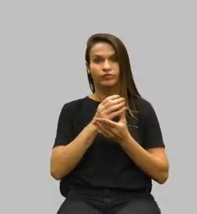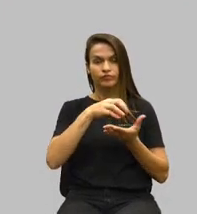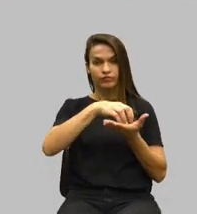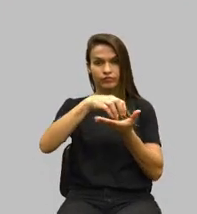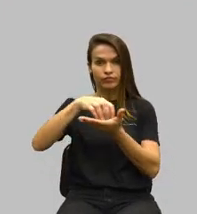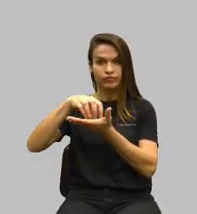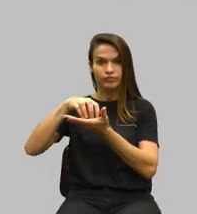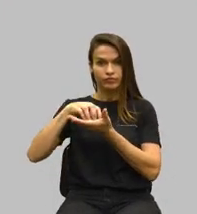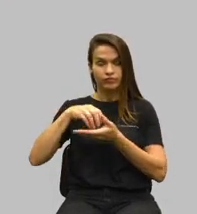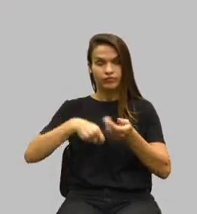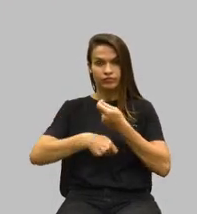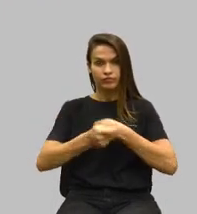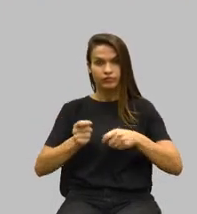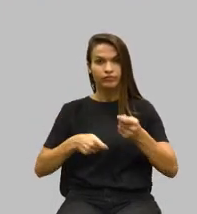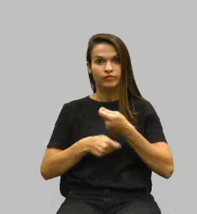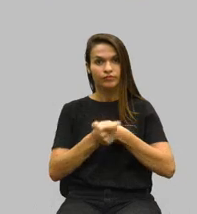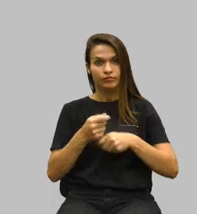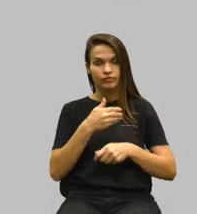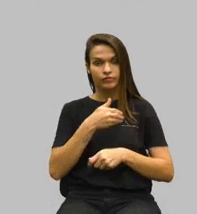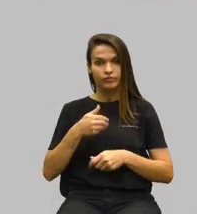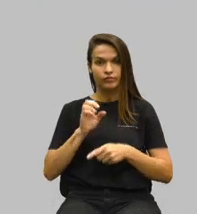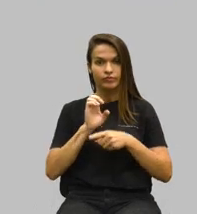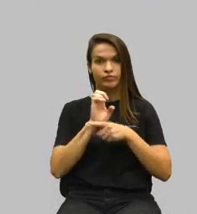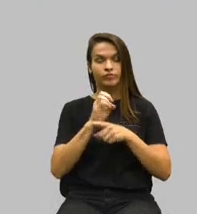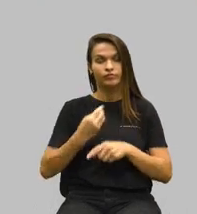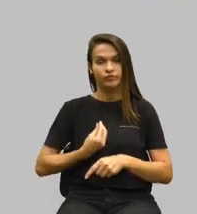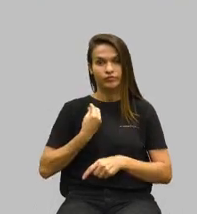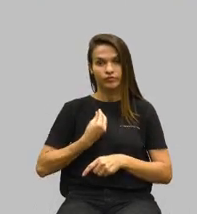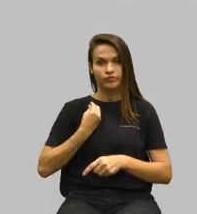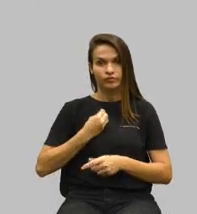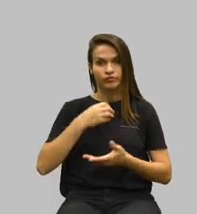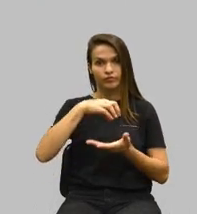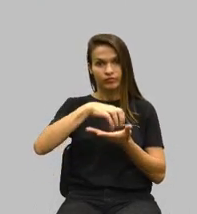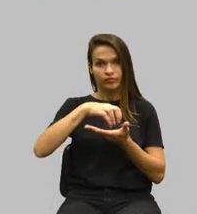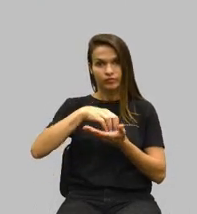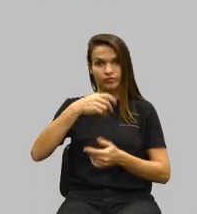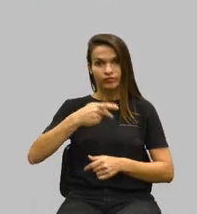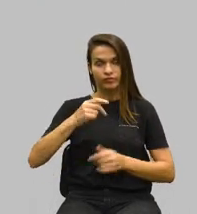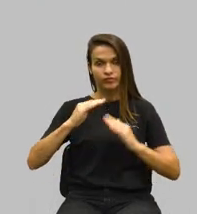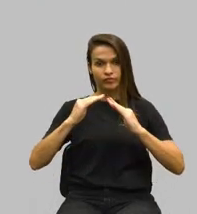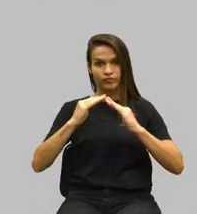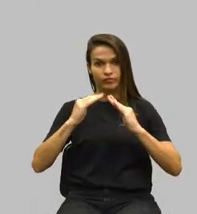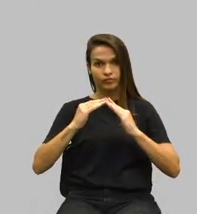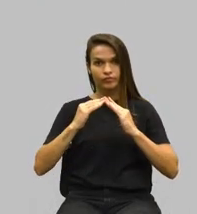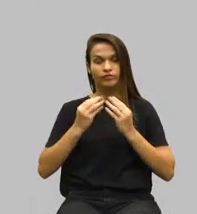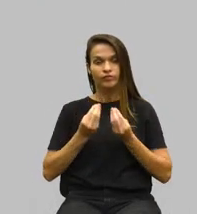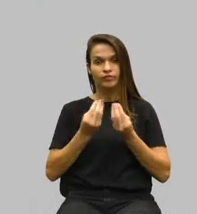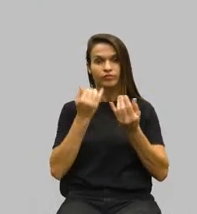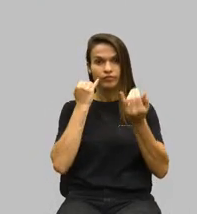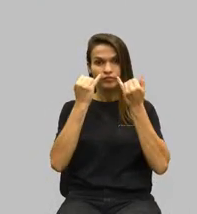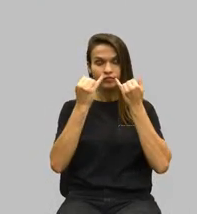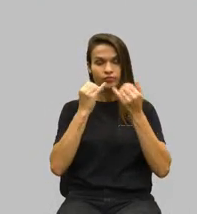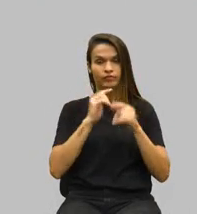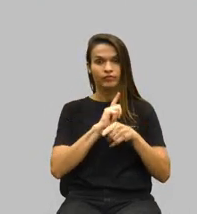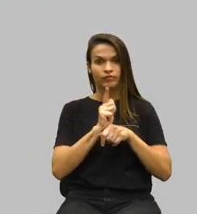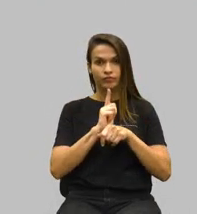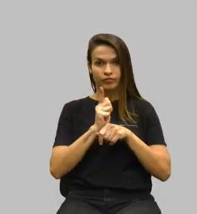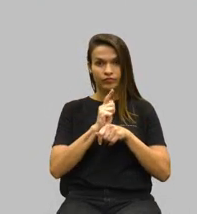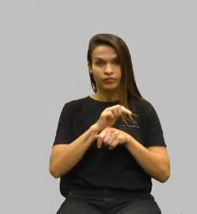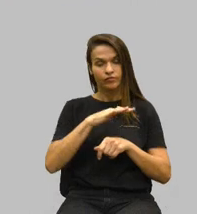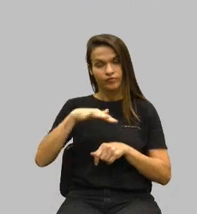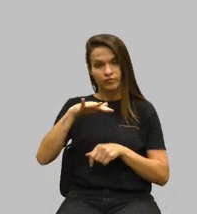entidades da administração pública Estadual comparecem às comissões dessa casa para prestar informações sobre a gestão de suas respectivas